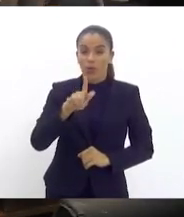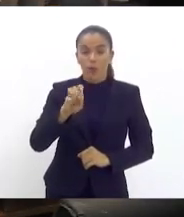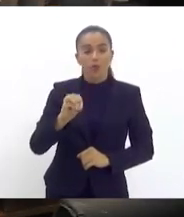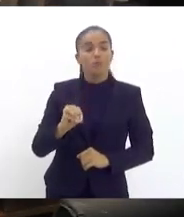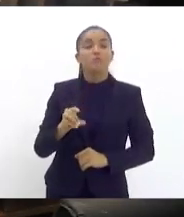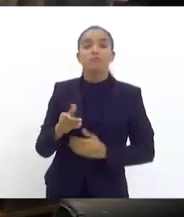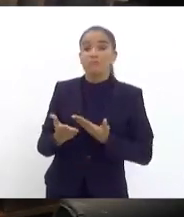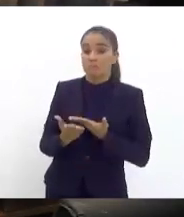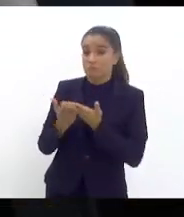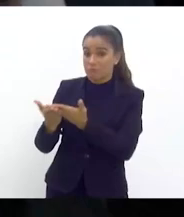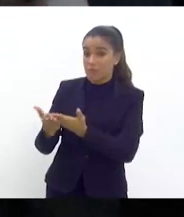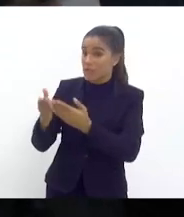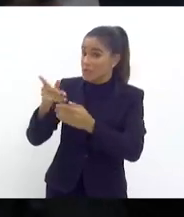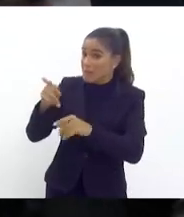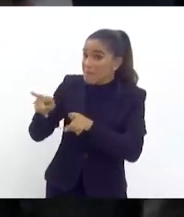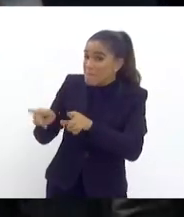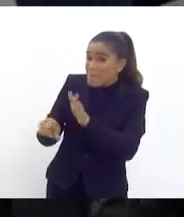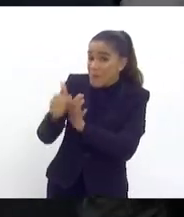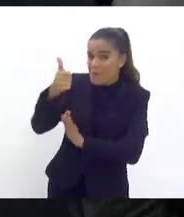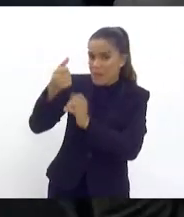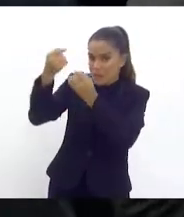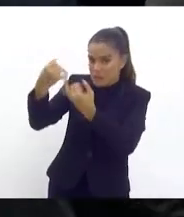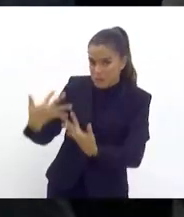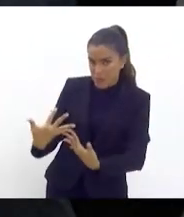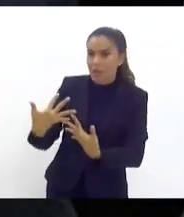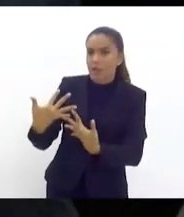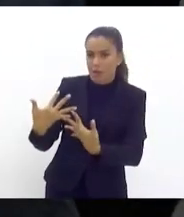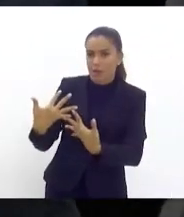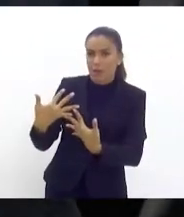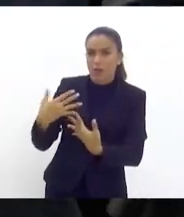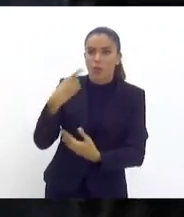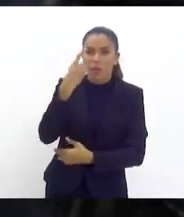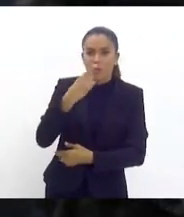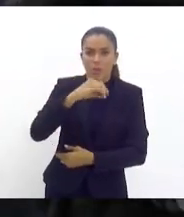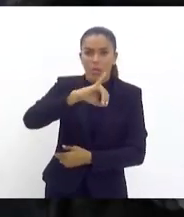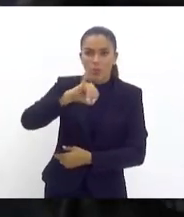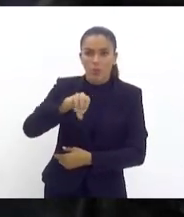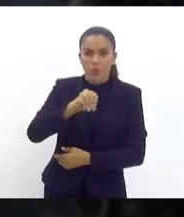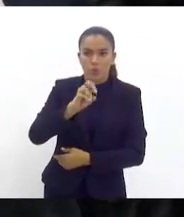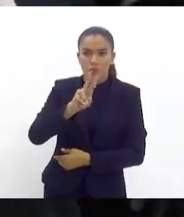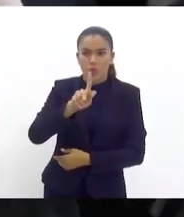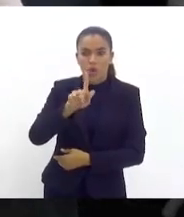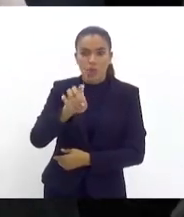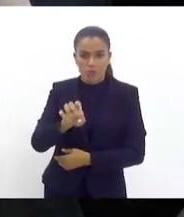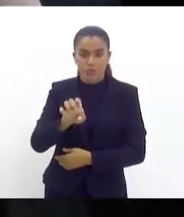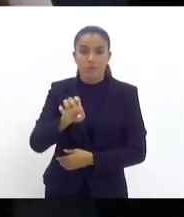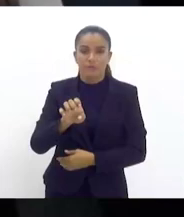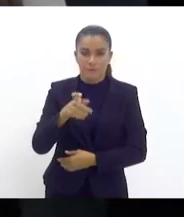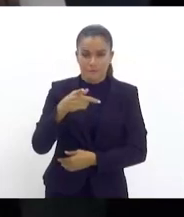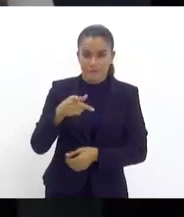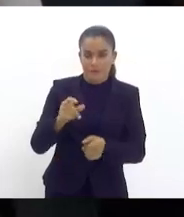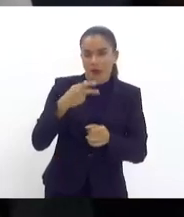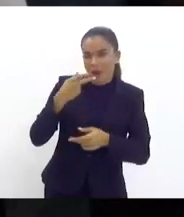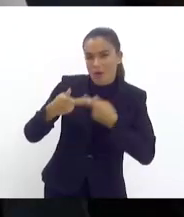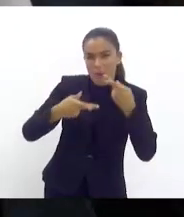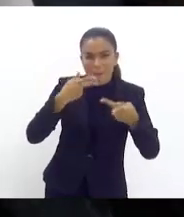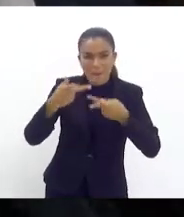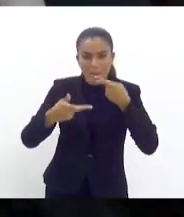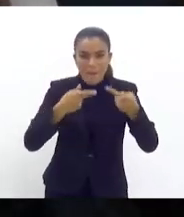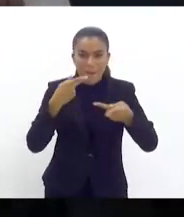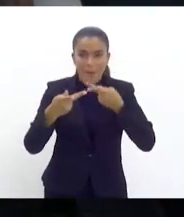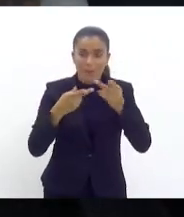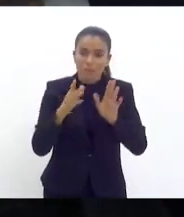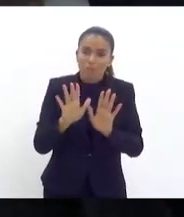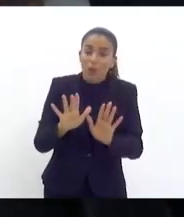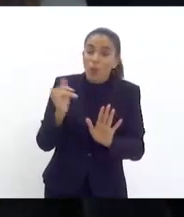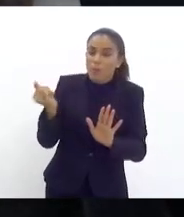encaminhamento. Em primeiro lugar, esclarecer o exemplo do que o deputado Jorge Felipe fez no seu encaminhamento, presidente. E é importante que não